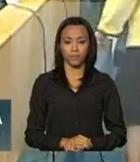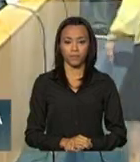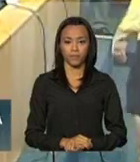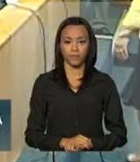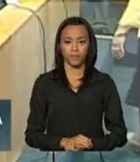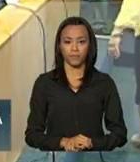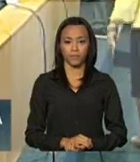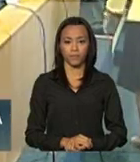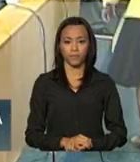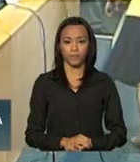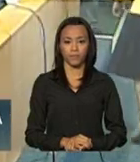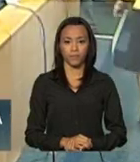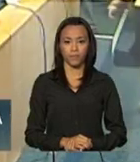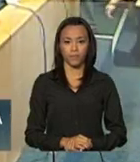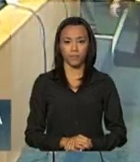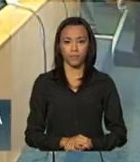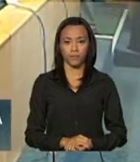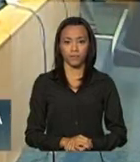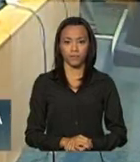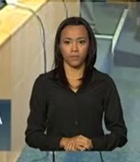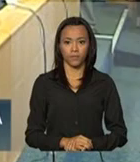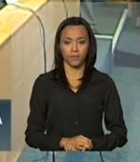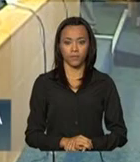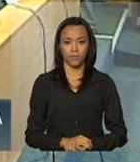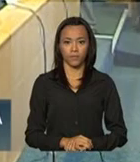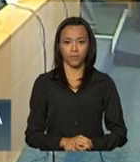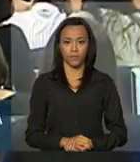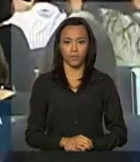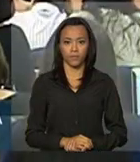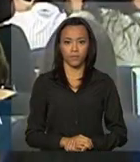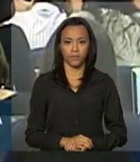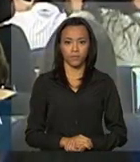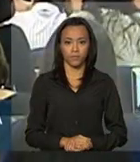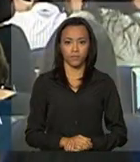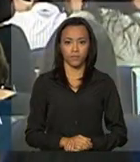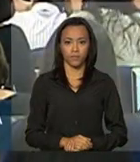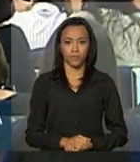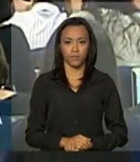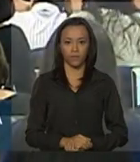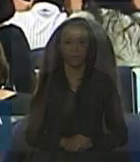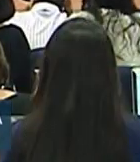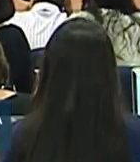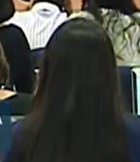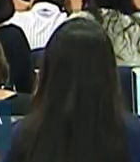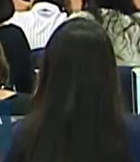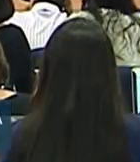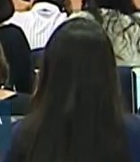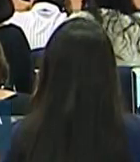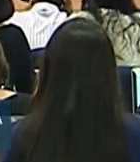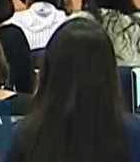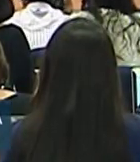Pronto, tá lá. Ah, lá, já começou. Ela disse que eu que começava, já foi começado.